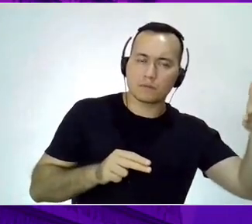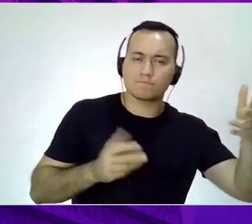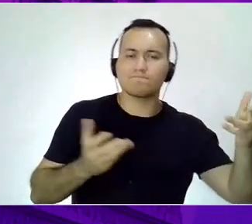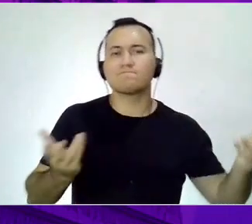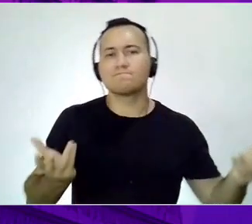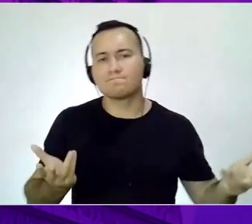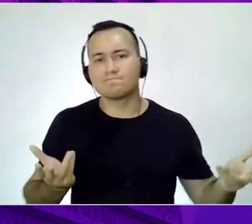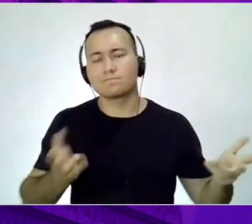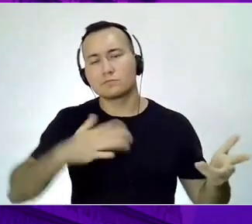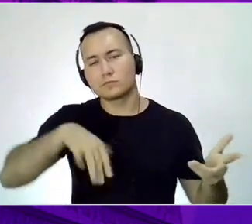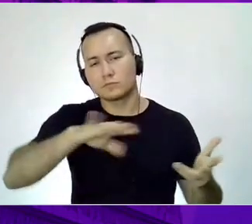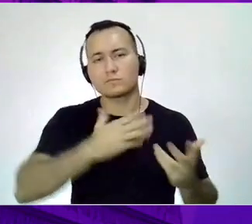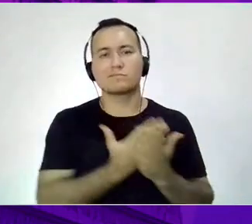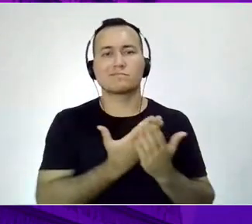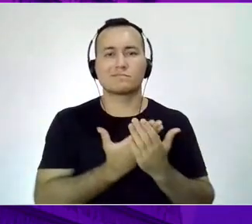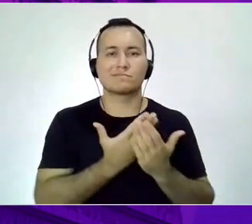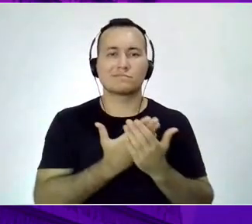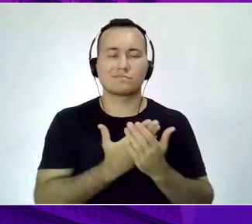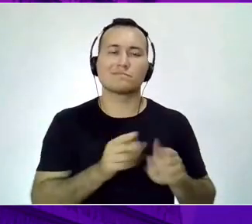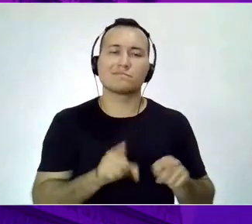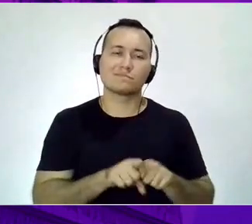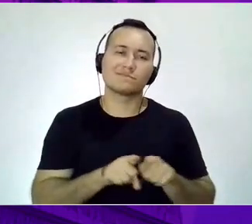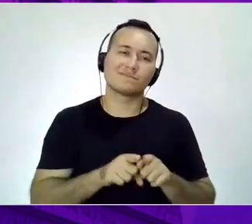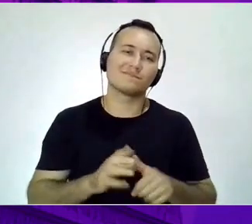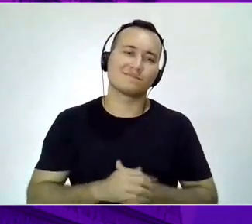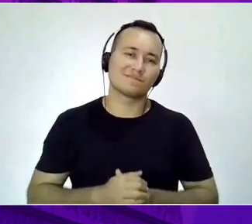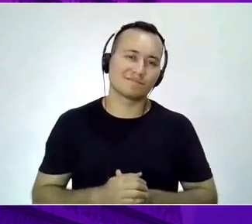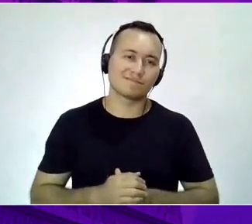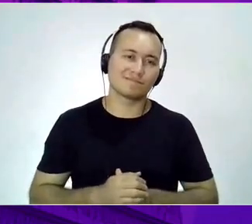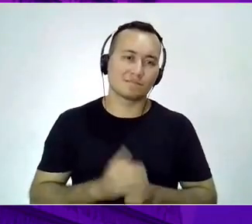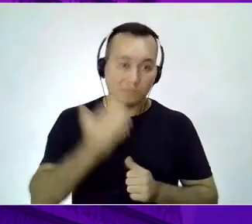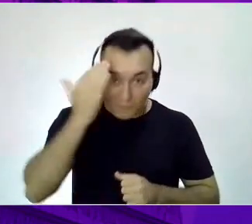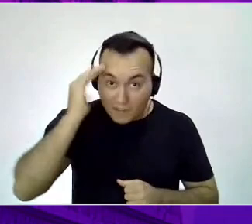Beleza? Vocês estão muito quietos, faz sentido?